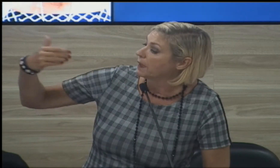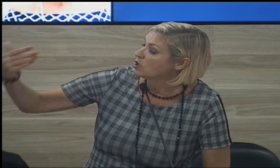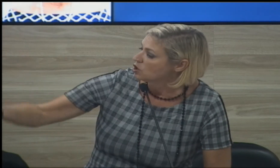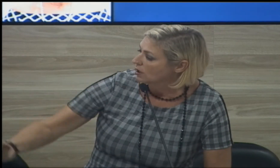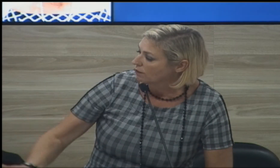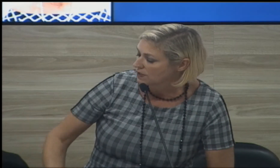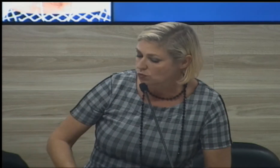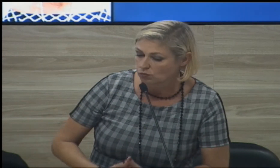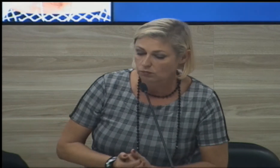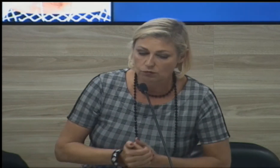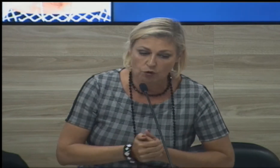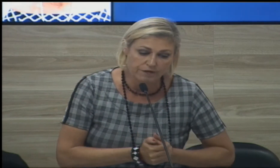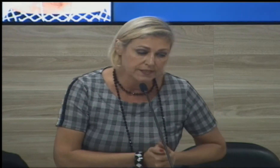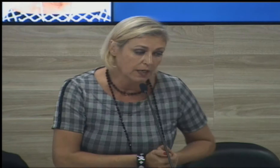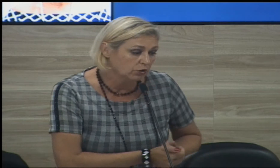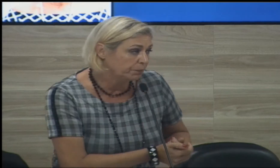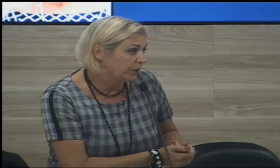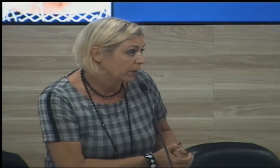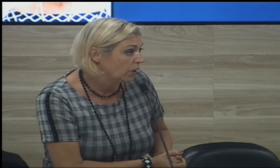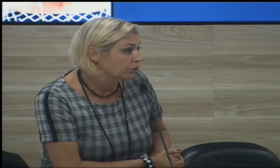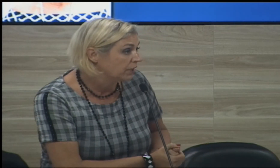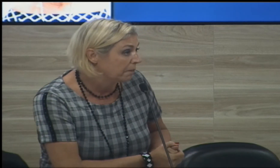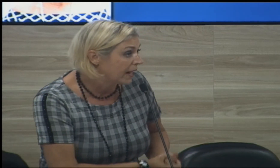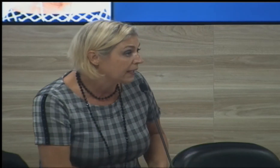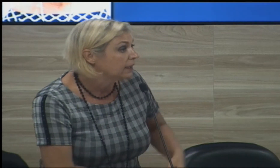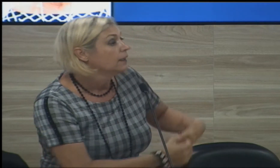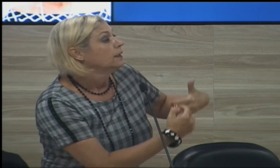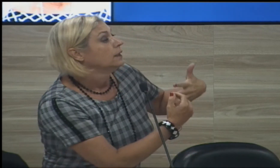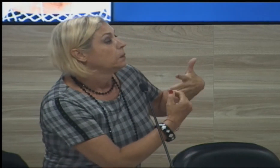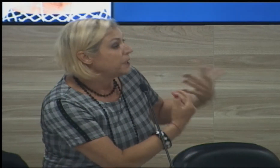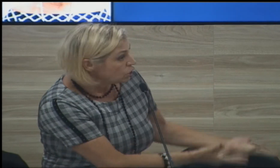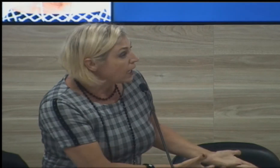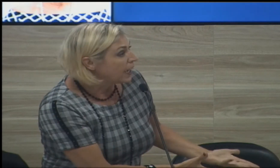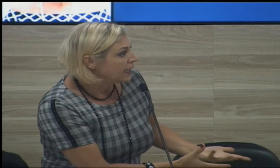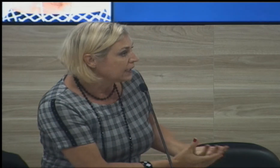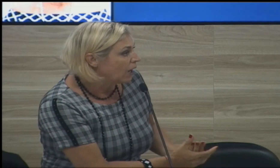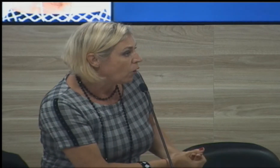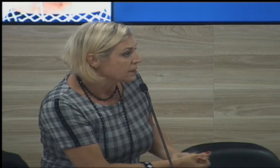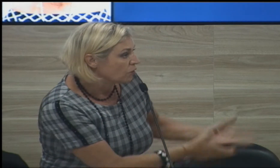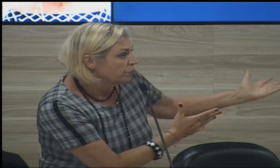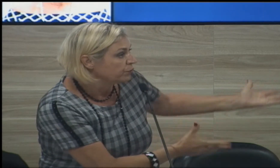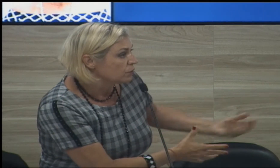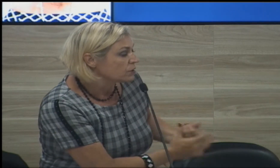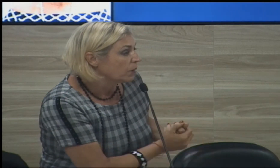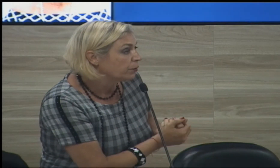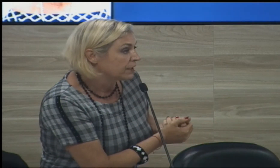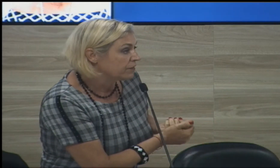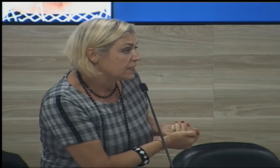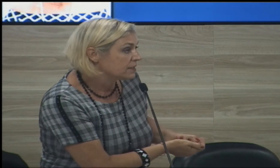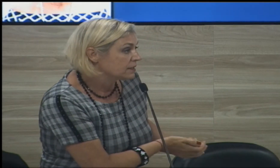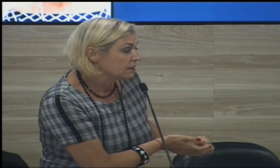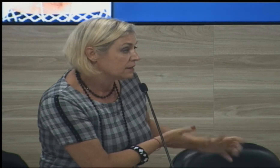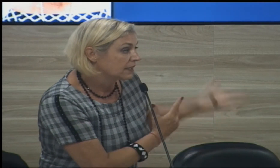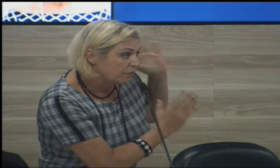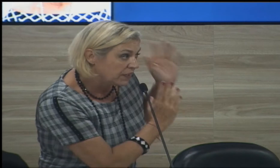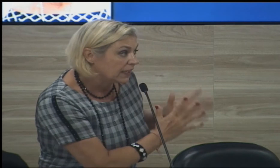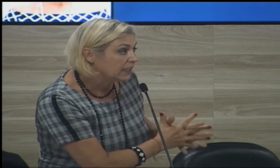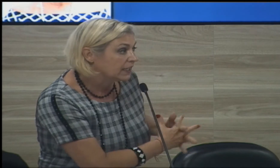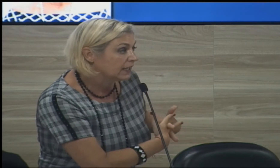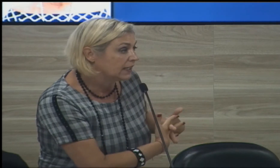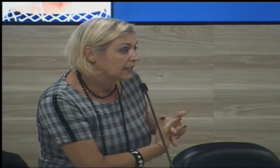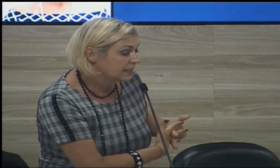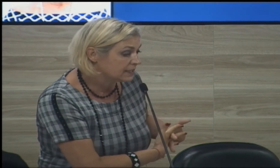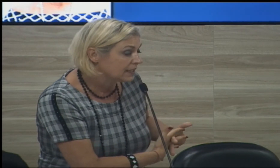mamografia, conversei com o deputado Aldo Demarque, pedi a carreta rosa, como trouxe uma outra vez, certa feita